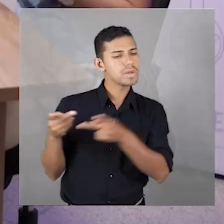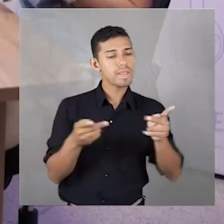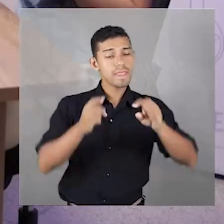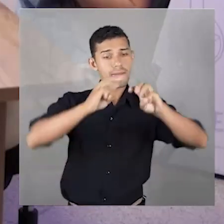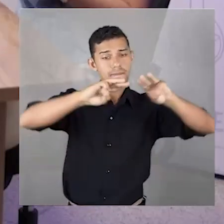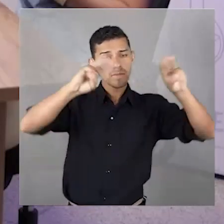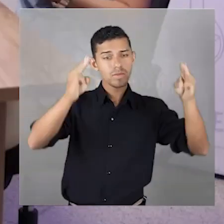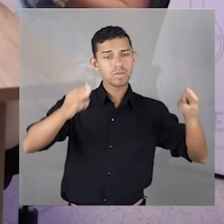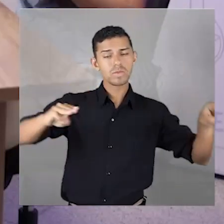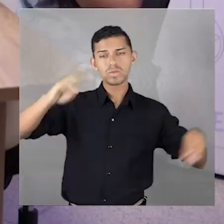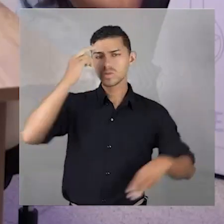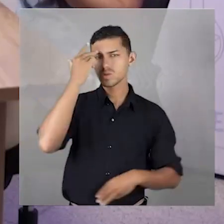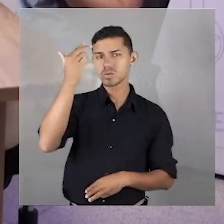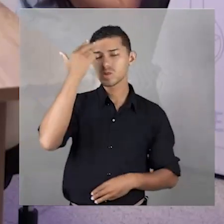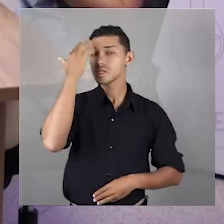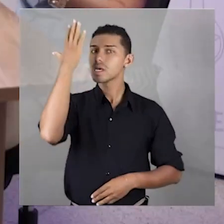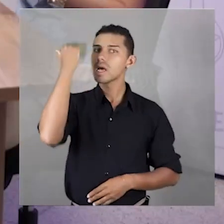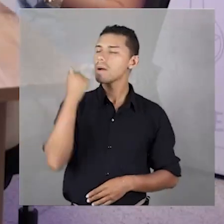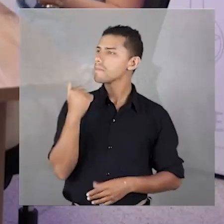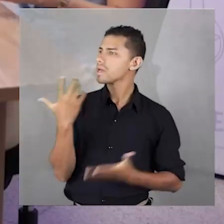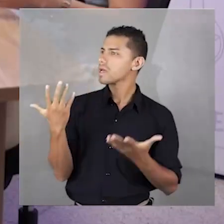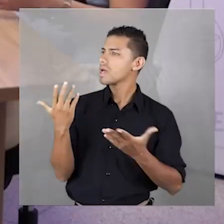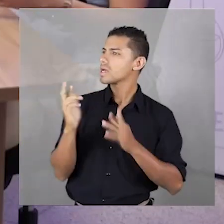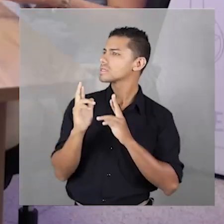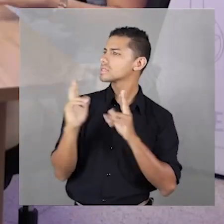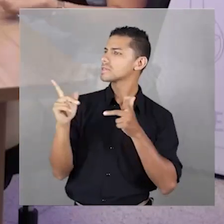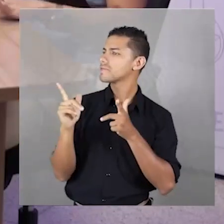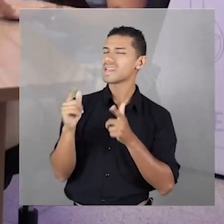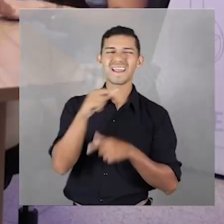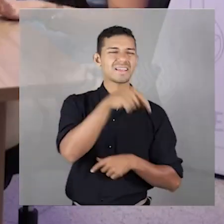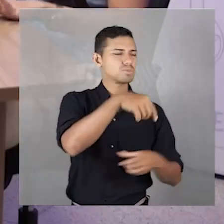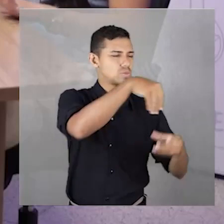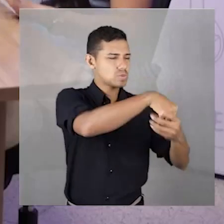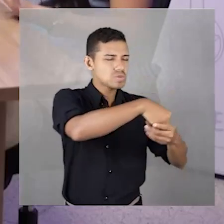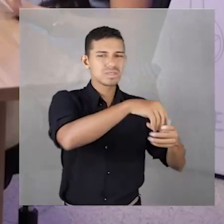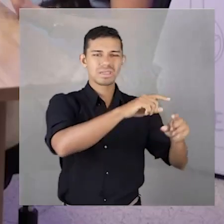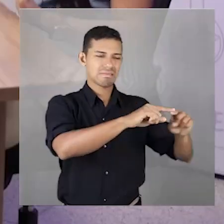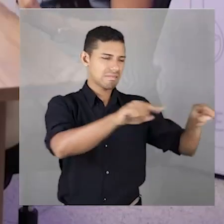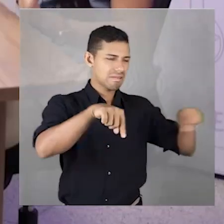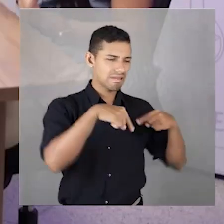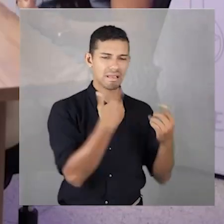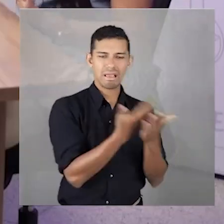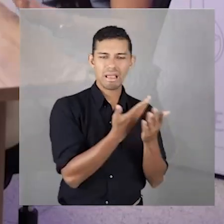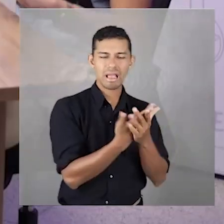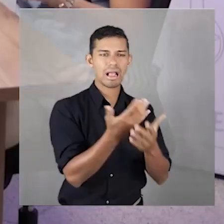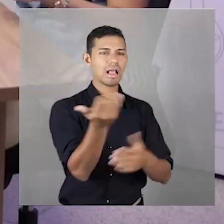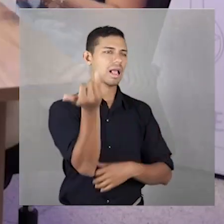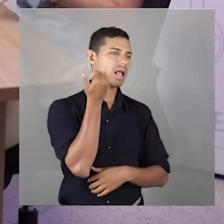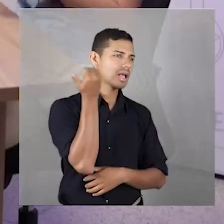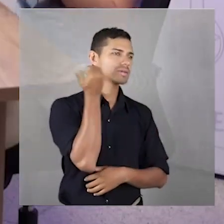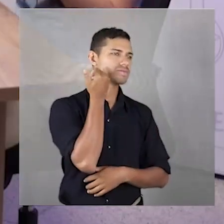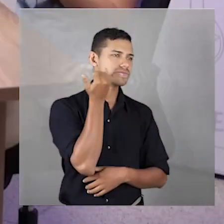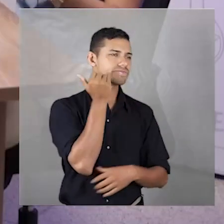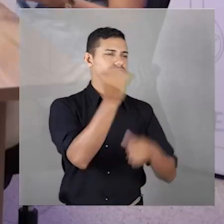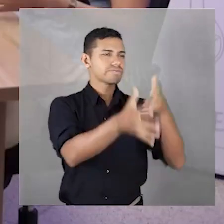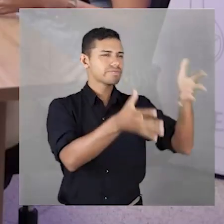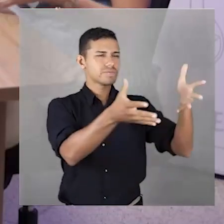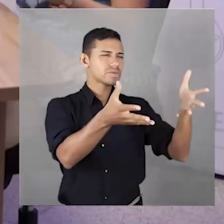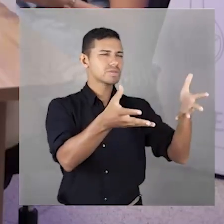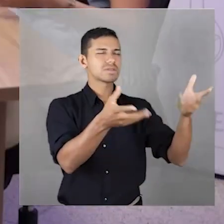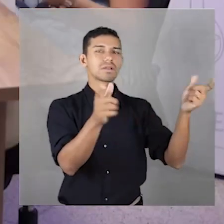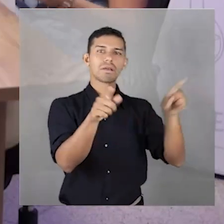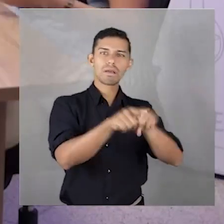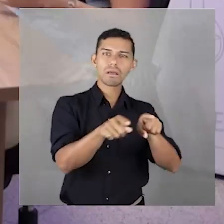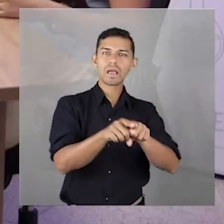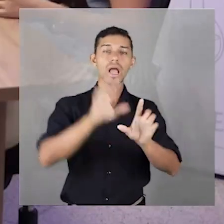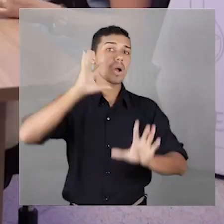história, levar o estudante para conhecer uma história de um jeito diferente, não daquela só teórica dentro da sala de aula, mas ver relíquias,